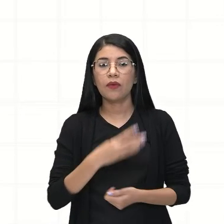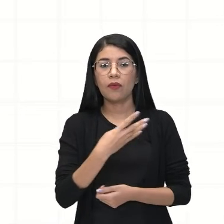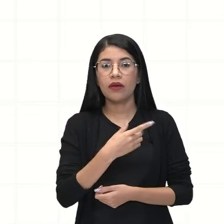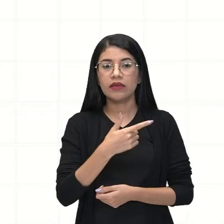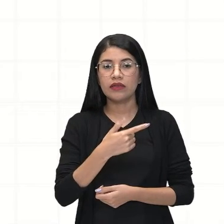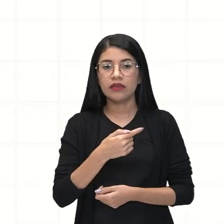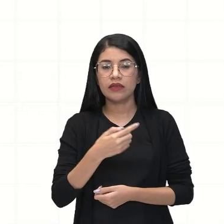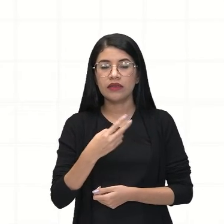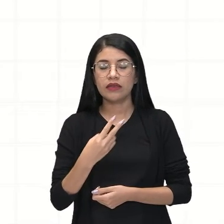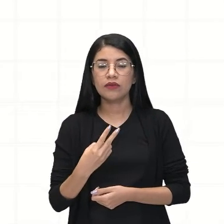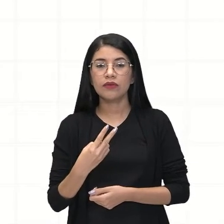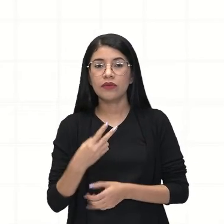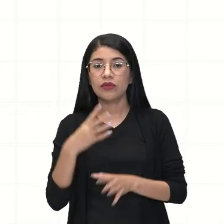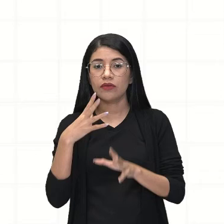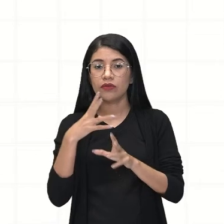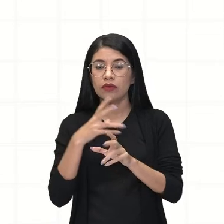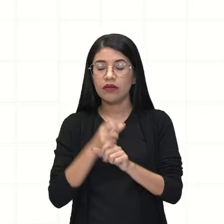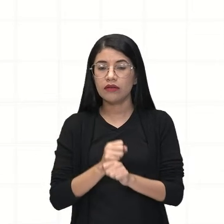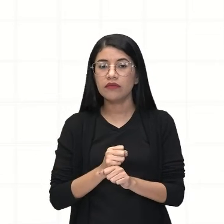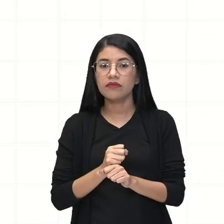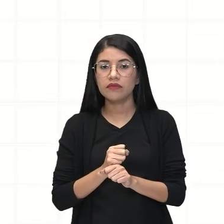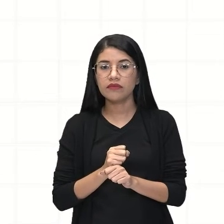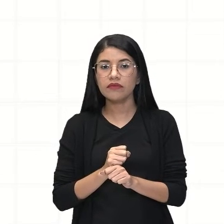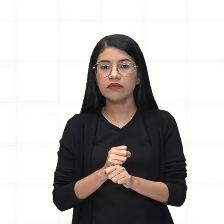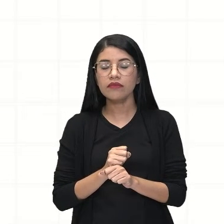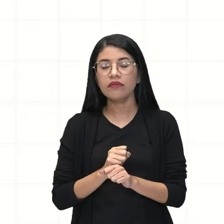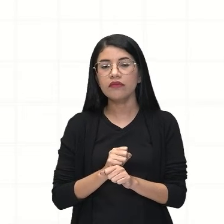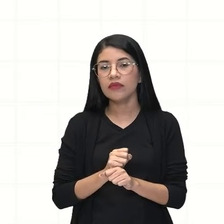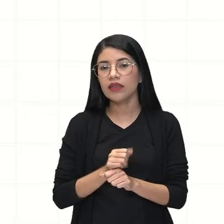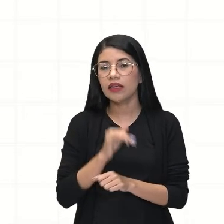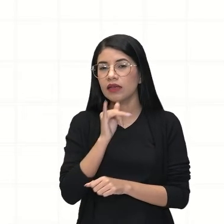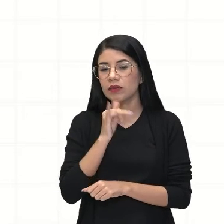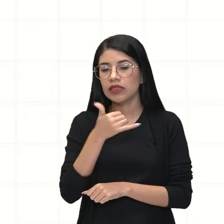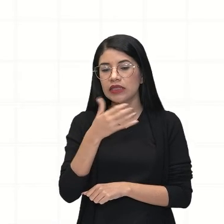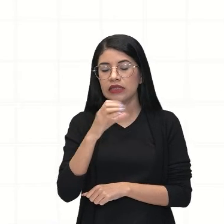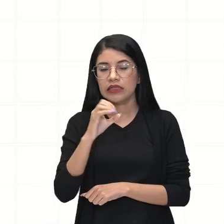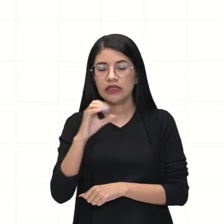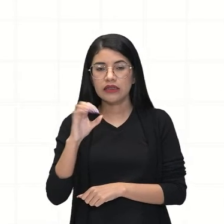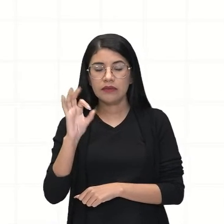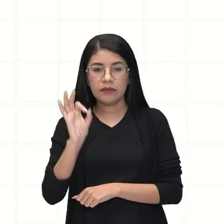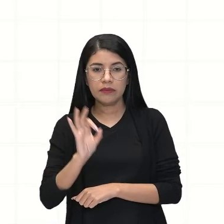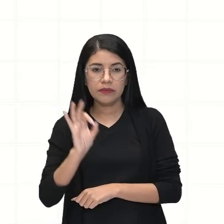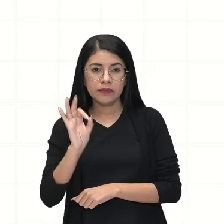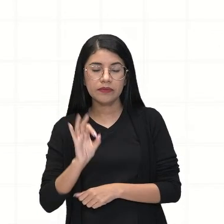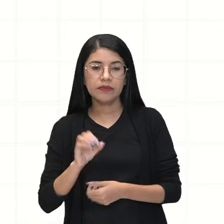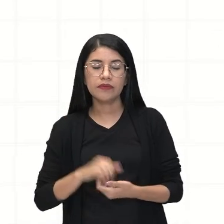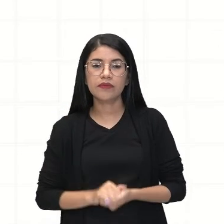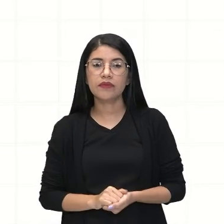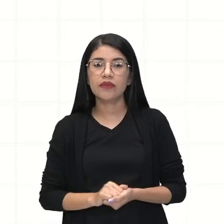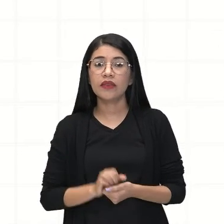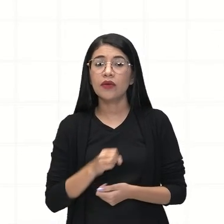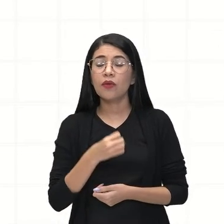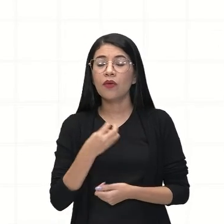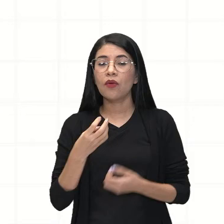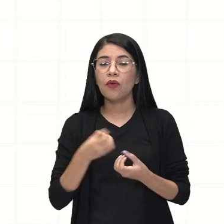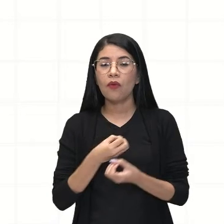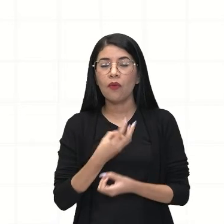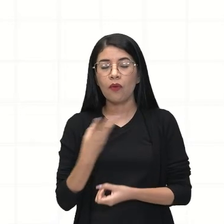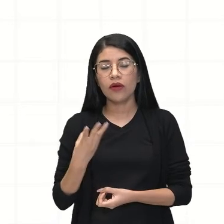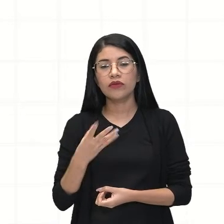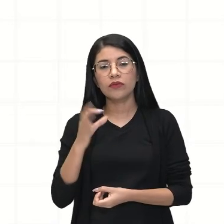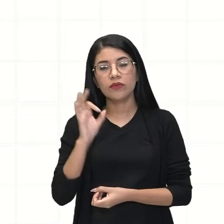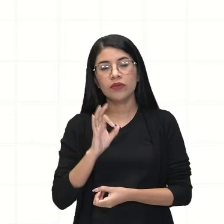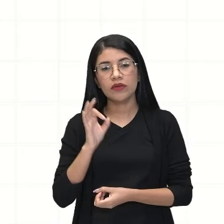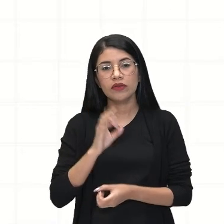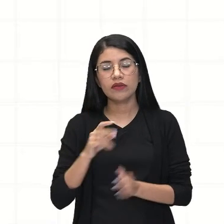472 alunos é o total, né? Como se fosse assim, uns 100%. Então, quantos por cento vai ser igual